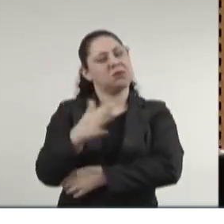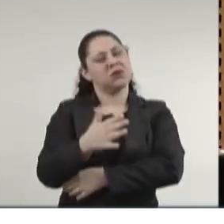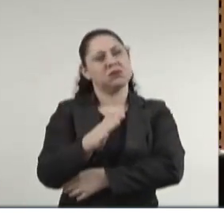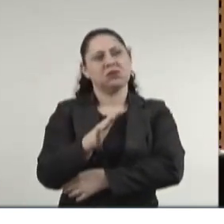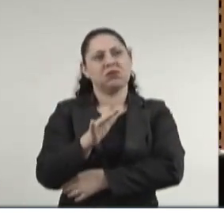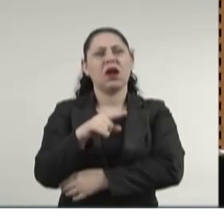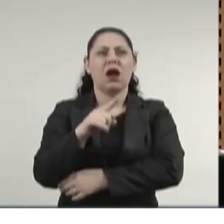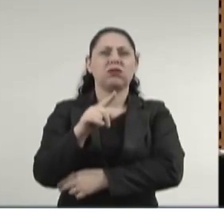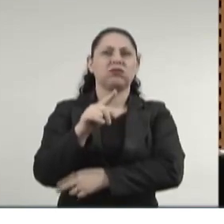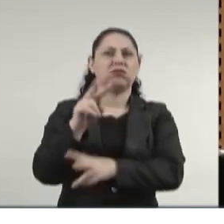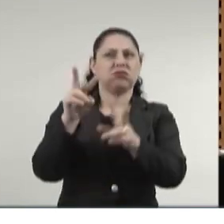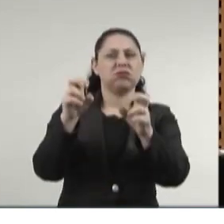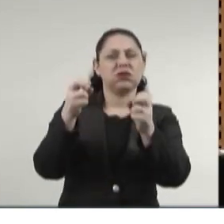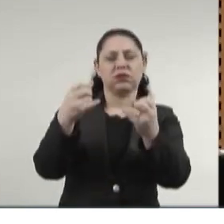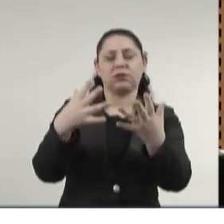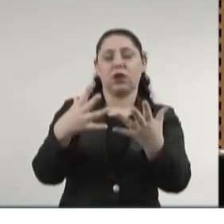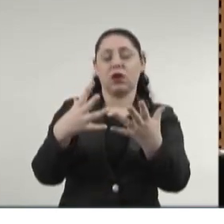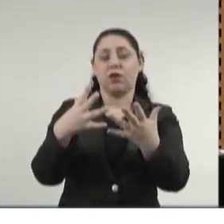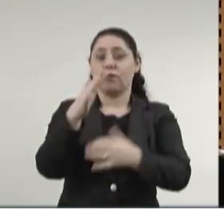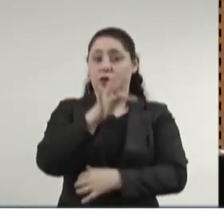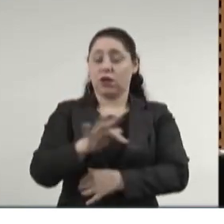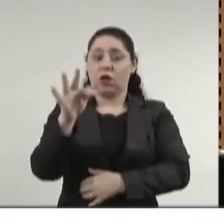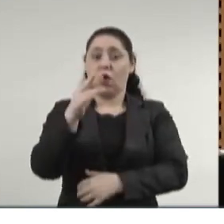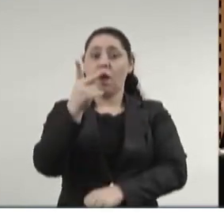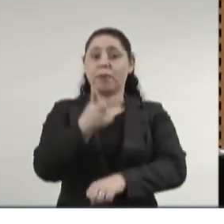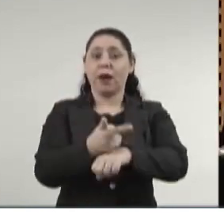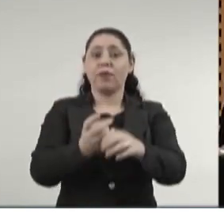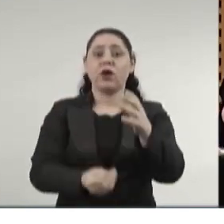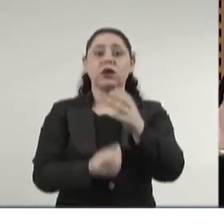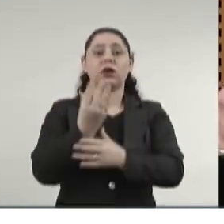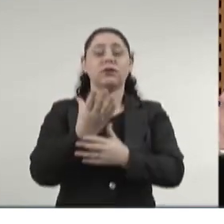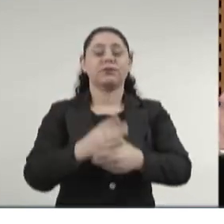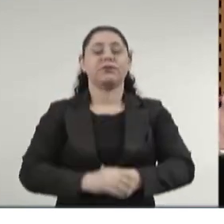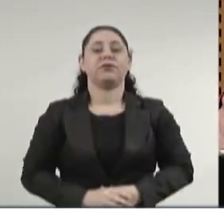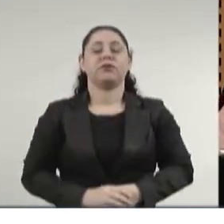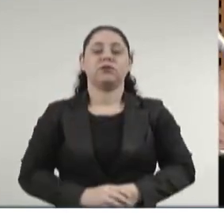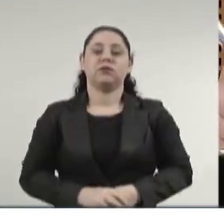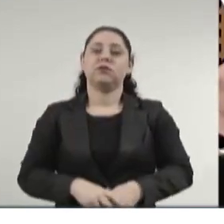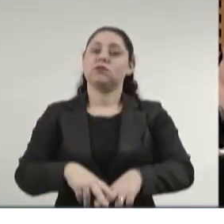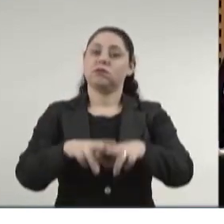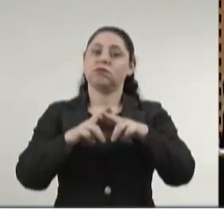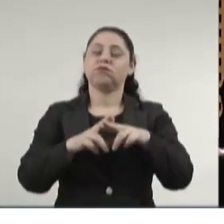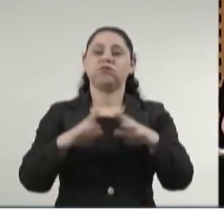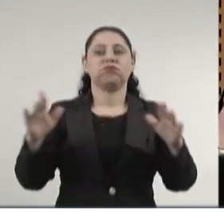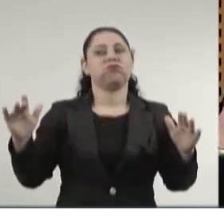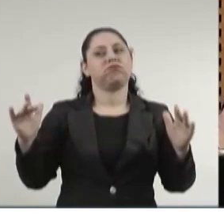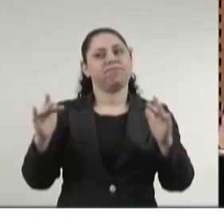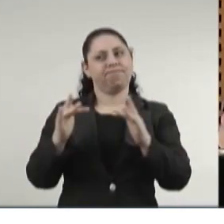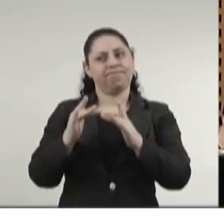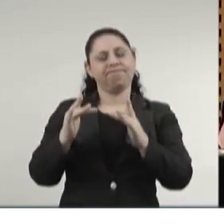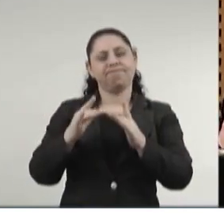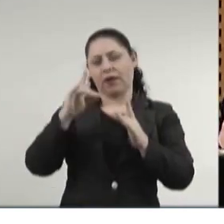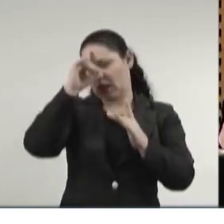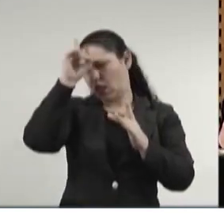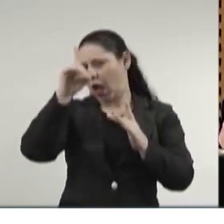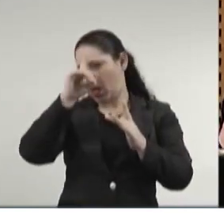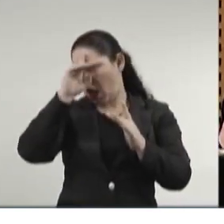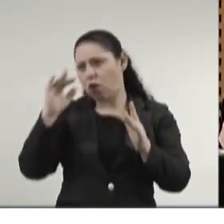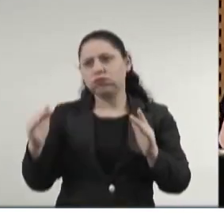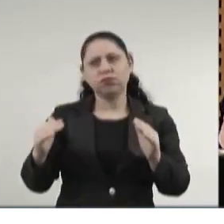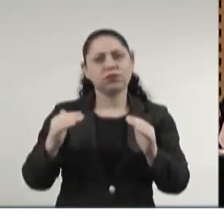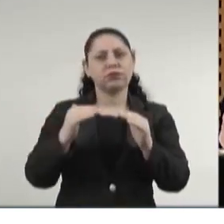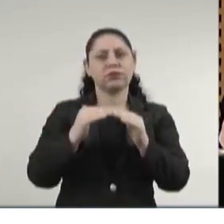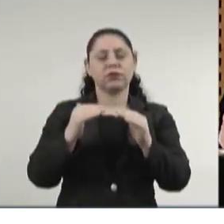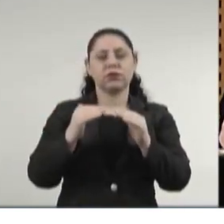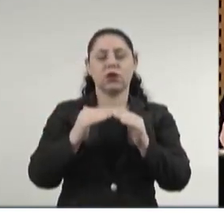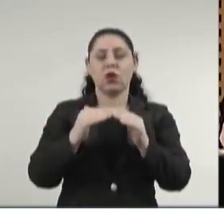menos isso o governo federal pretende criar uma premiação. Portanto, acho que coincidem essas ideias. Afinal